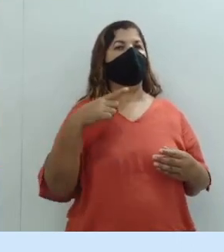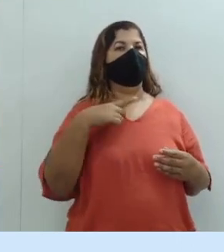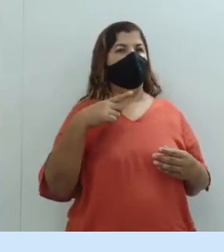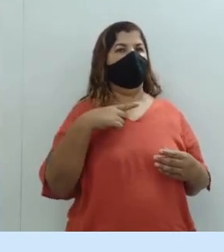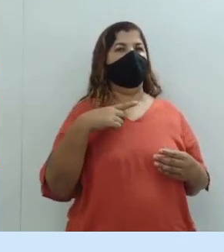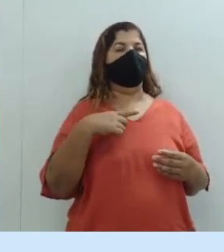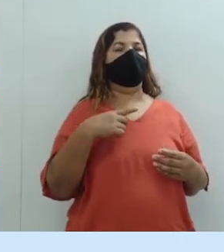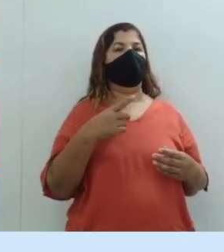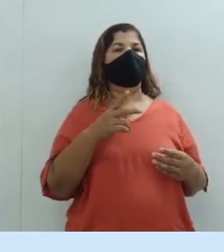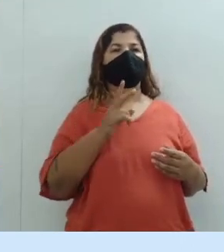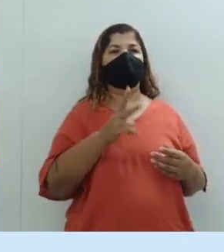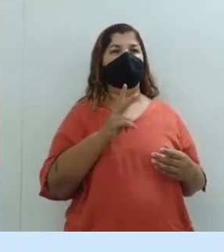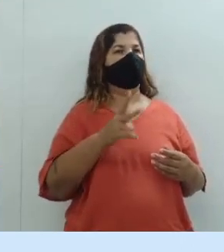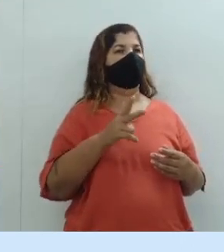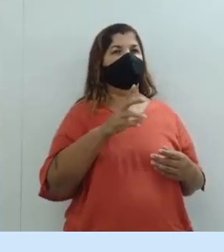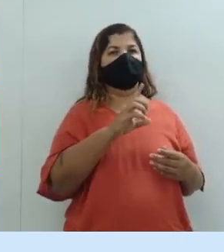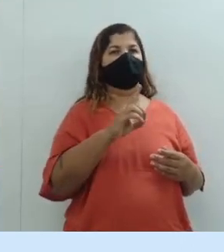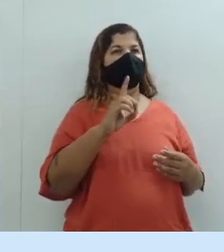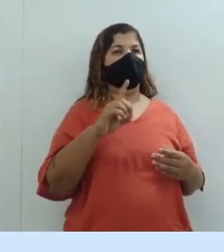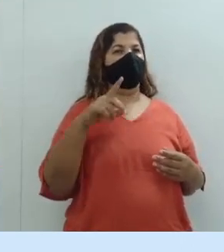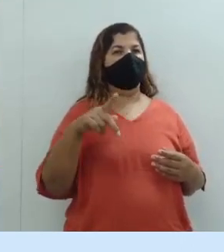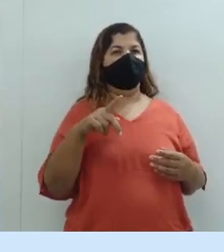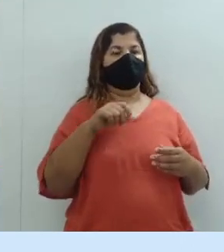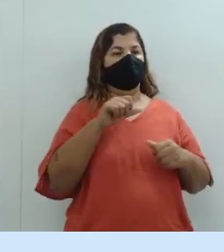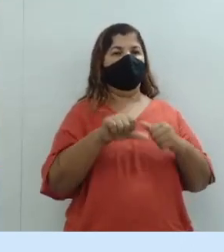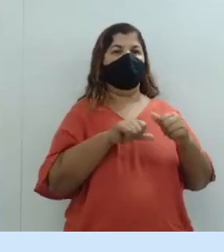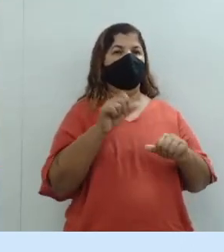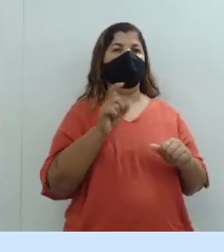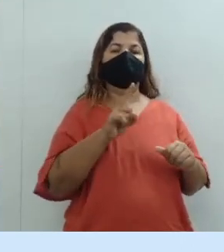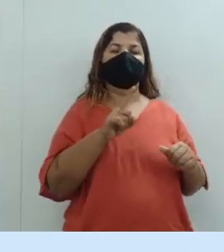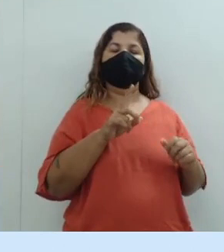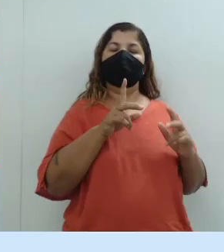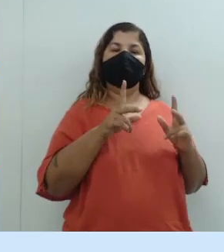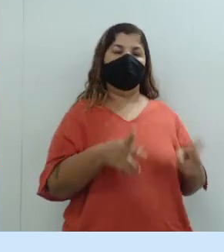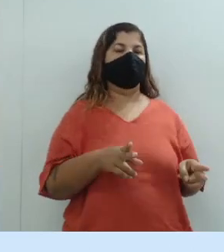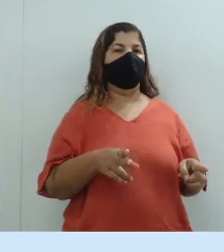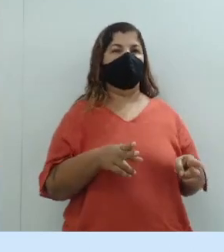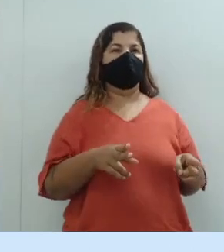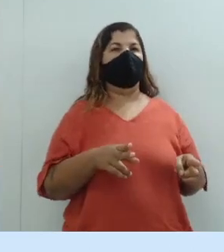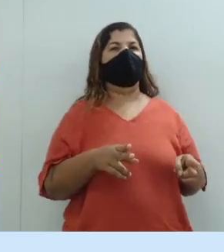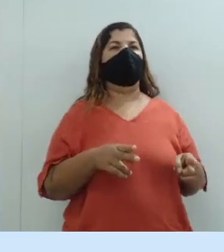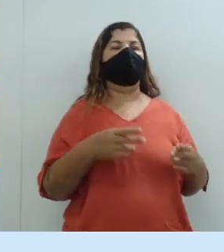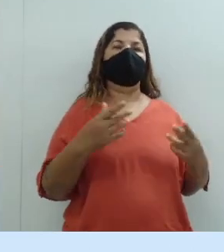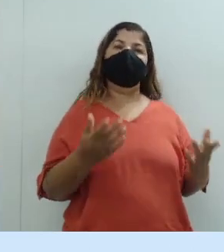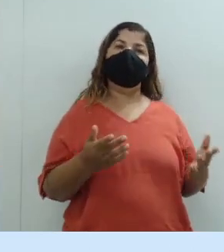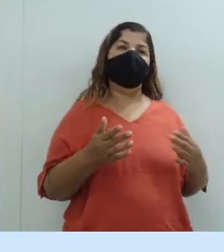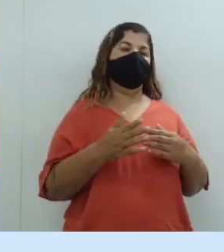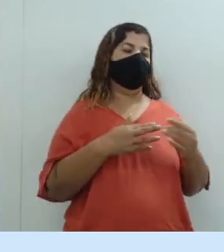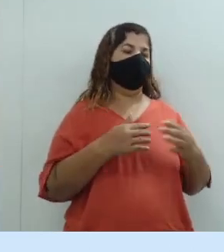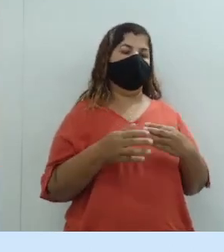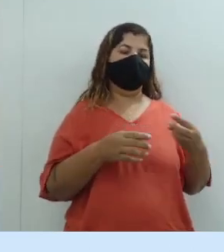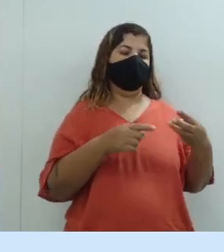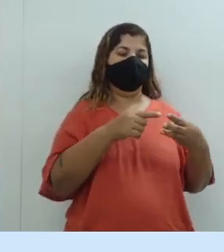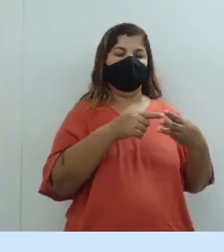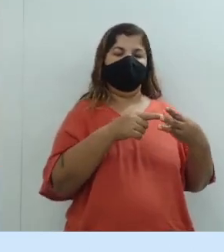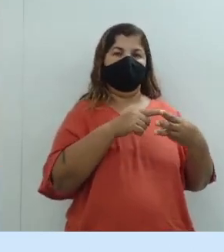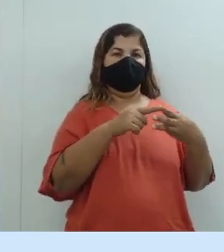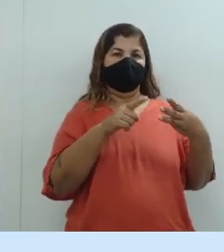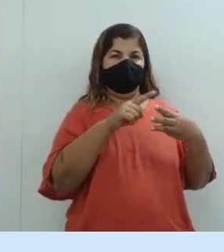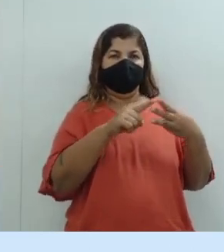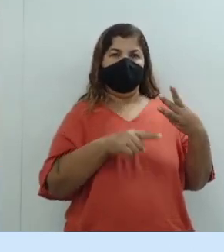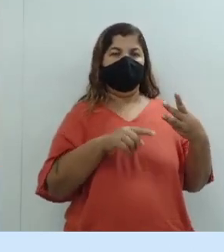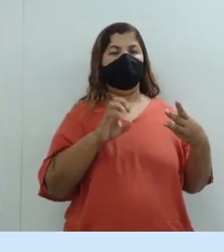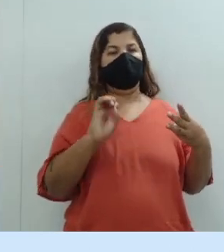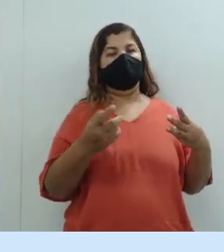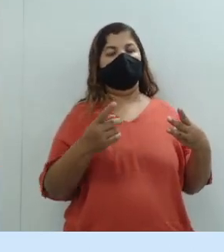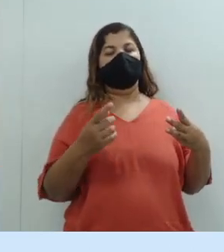mesma DDP. Então a DDP não muda, a diferença de potencial vai ser igual tanto para os resistores ligados em paralelo, quanto para os resistores quando